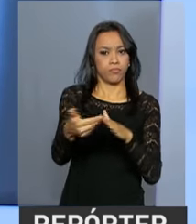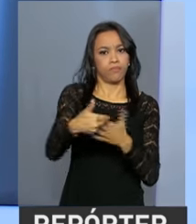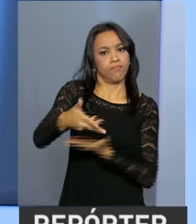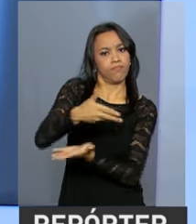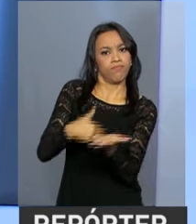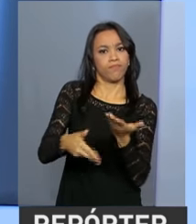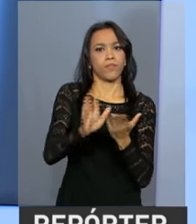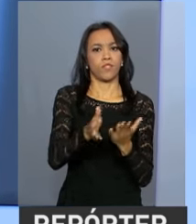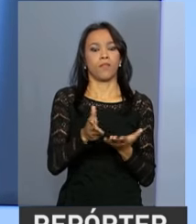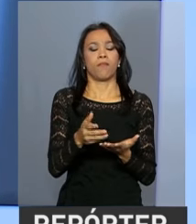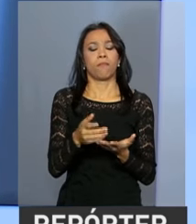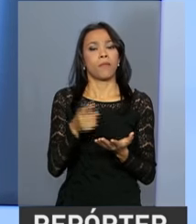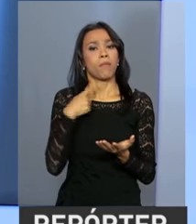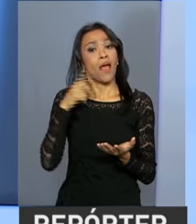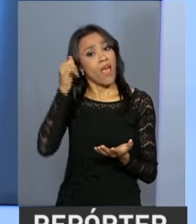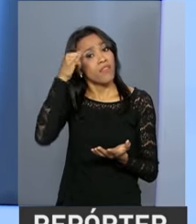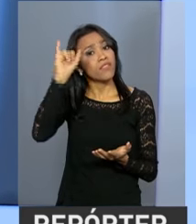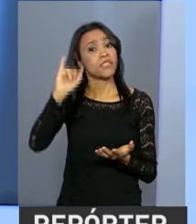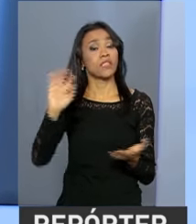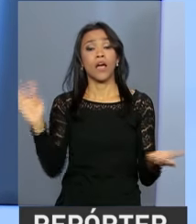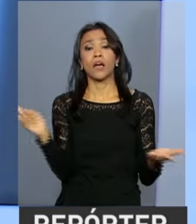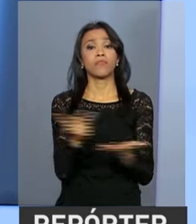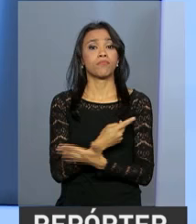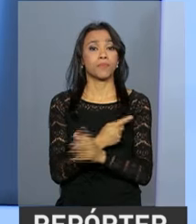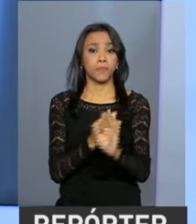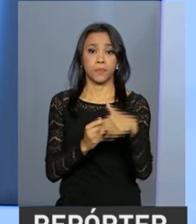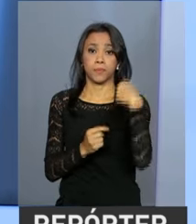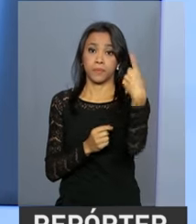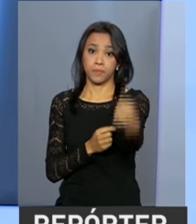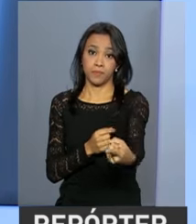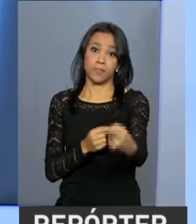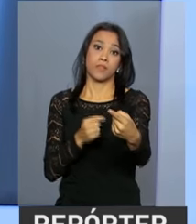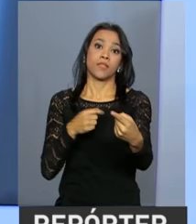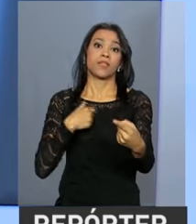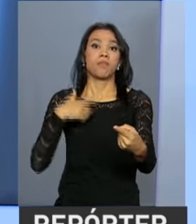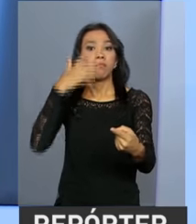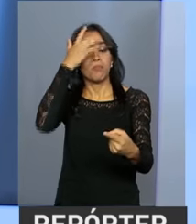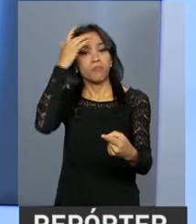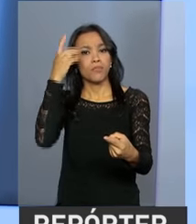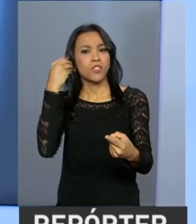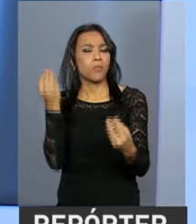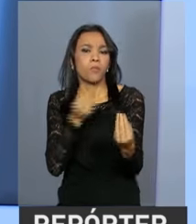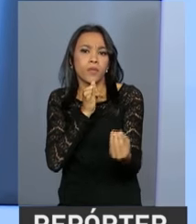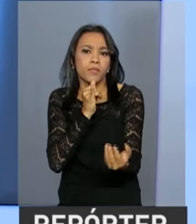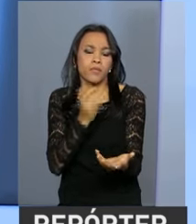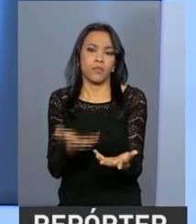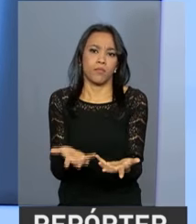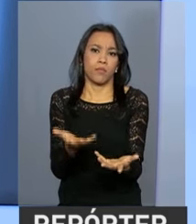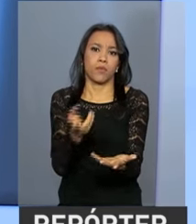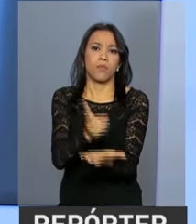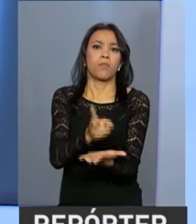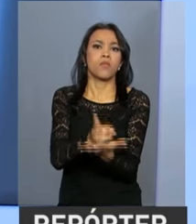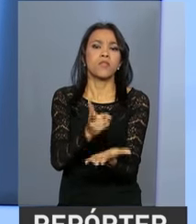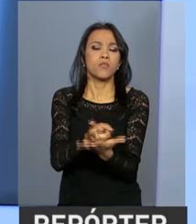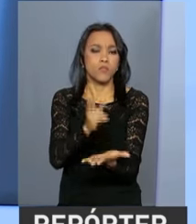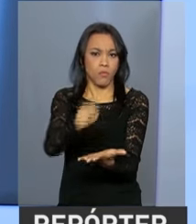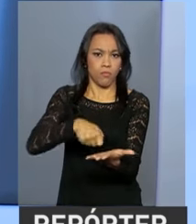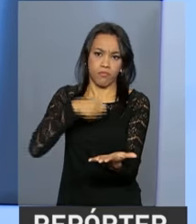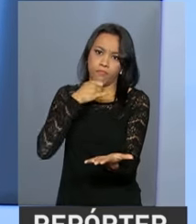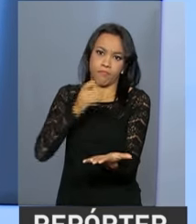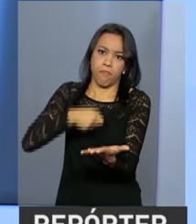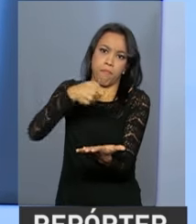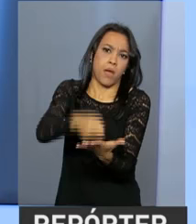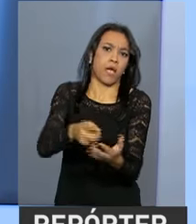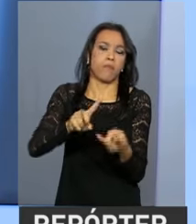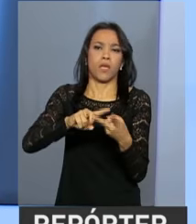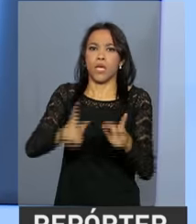eh eventual situações de falta de capacidade operacional de prestadores de serviço por exemplo ou mesmo pagamentos ou